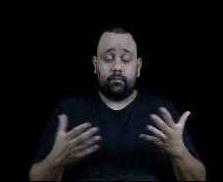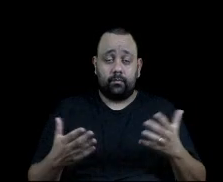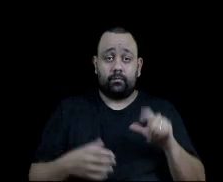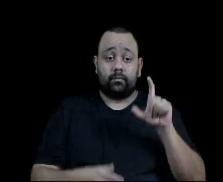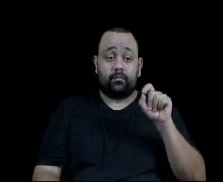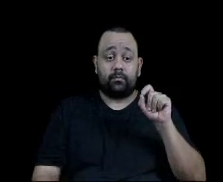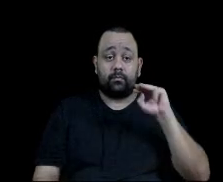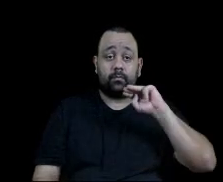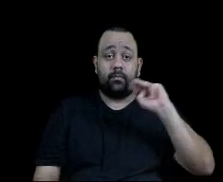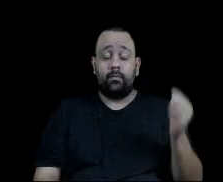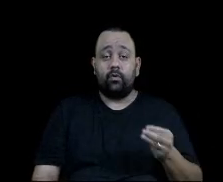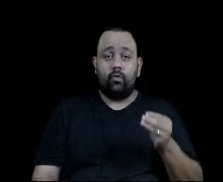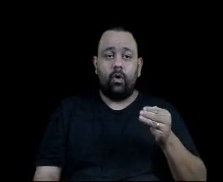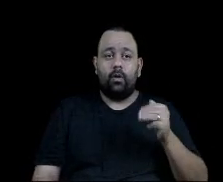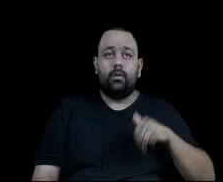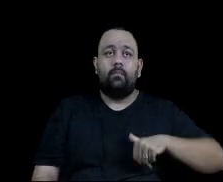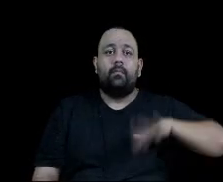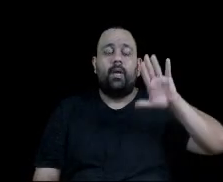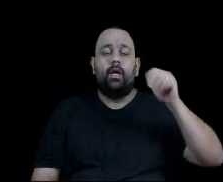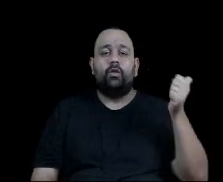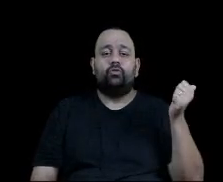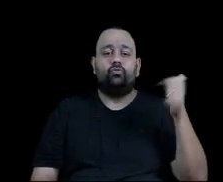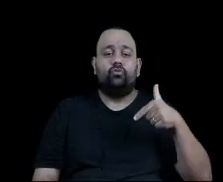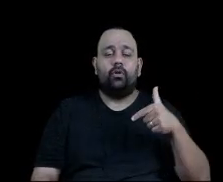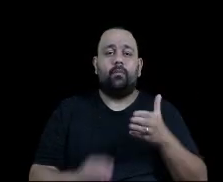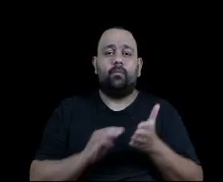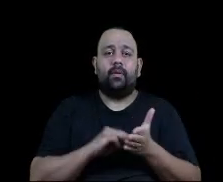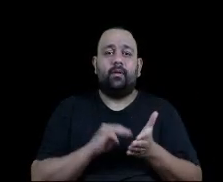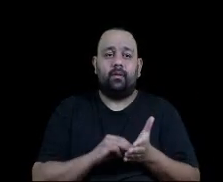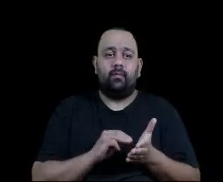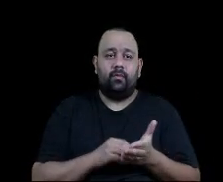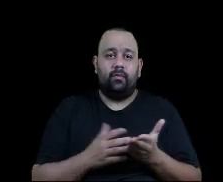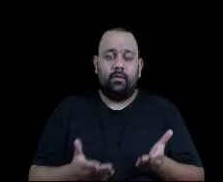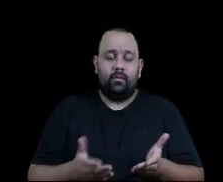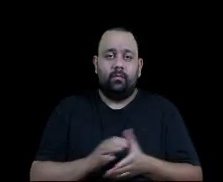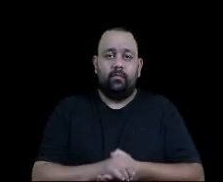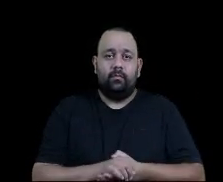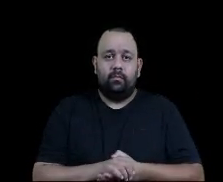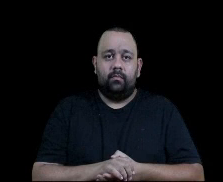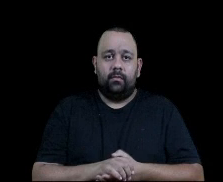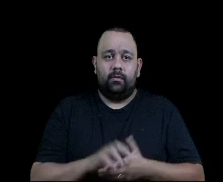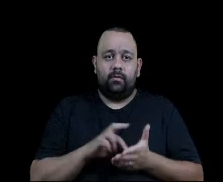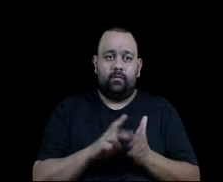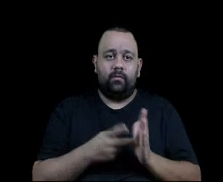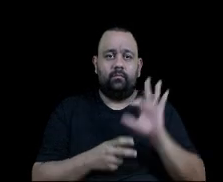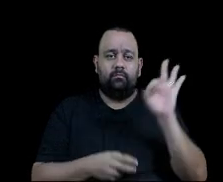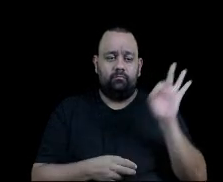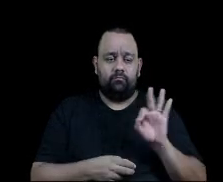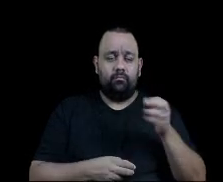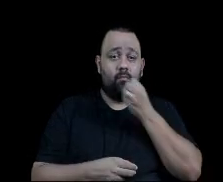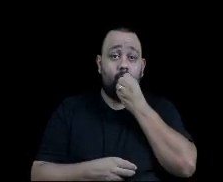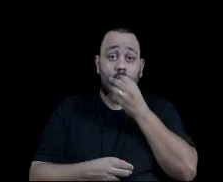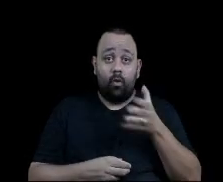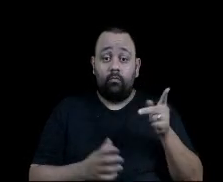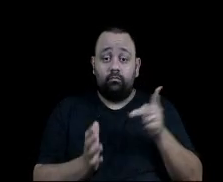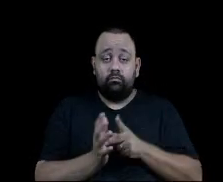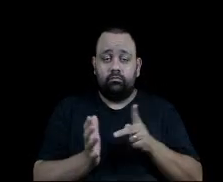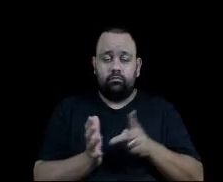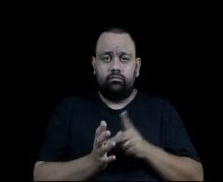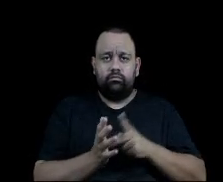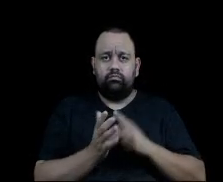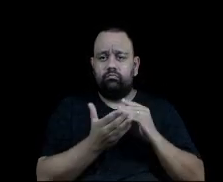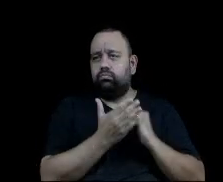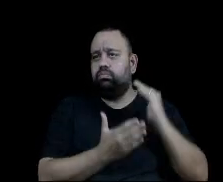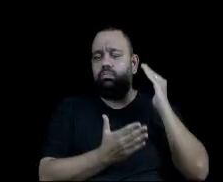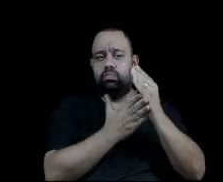28,33%. Então, aí 10 milhões a mais do que do mínimo, né? Então, é um percentual muito